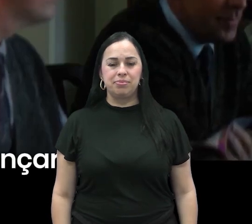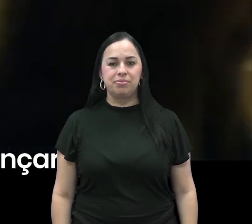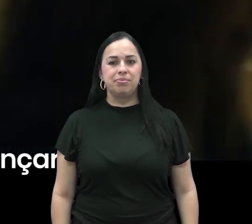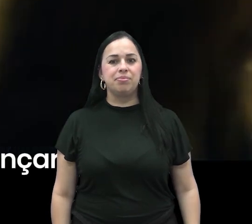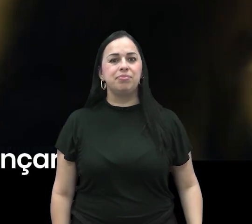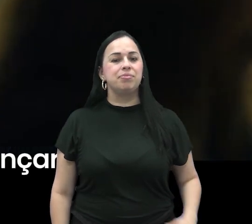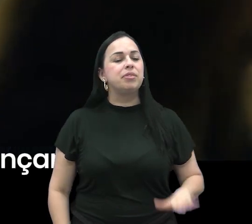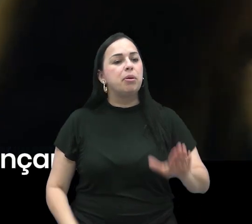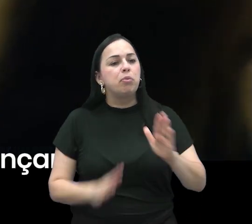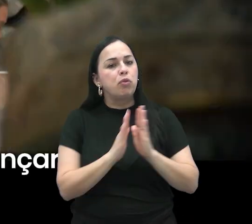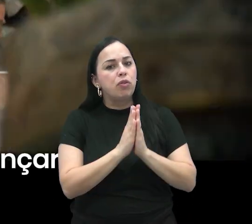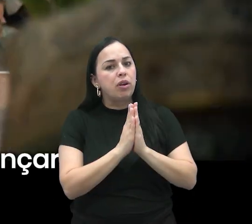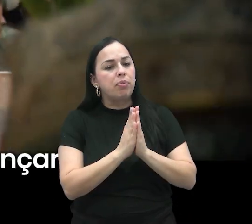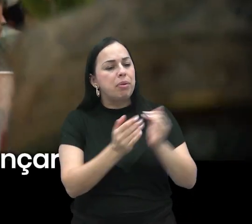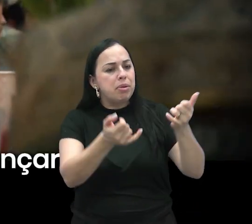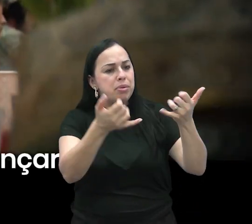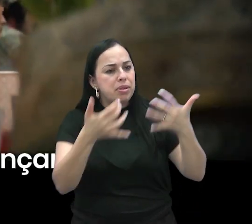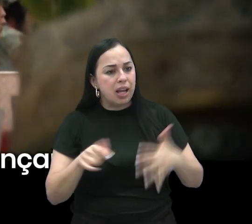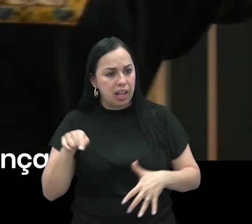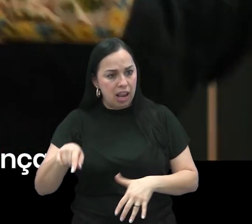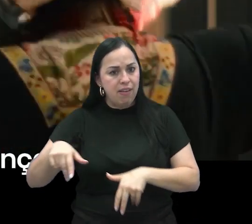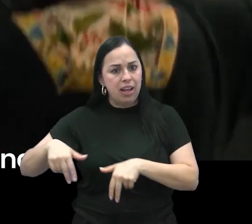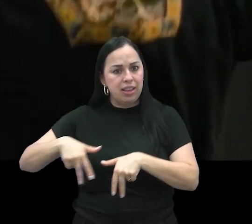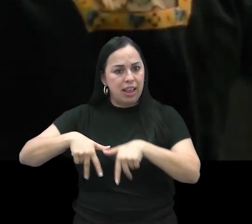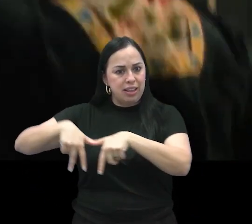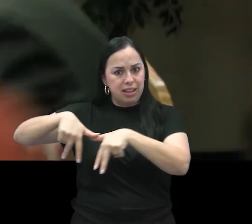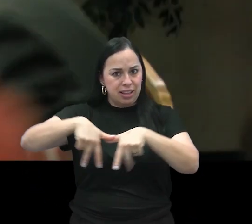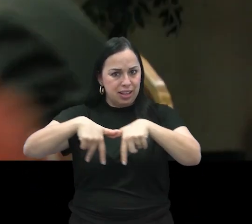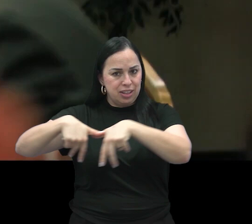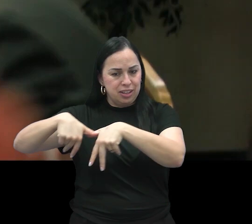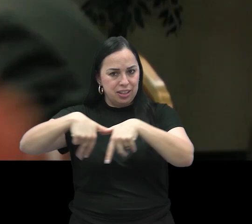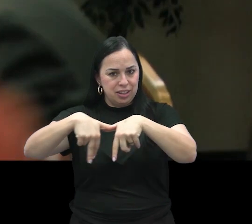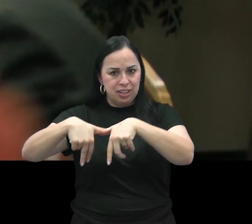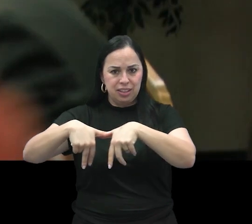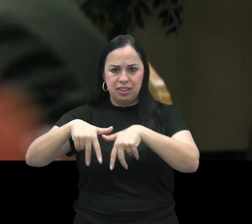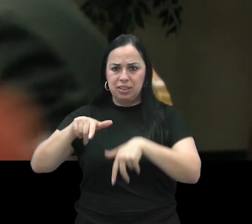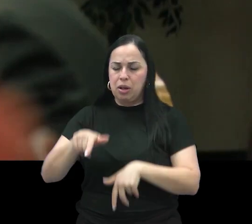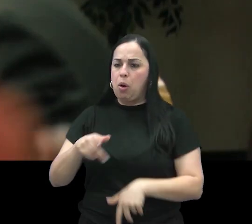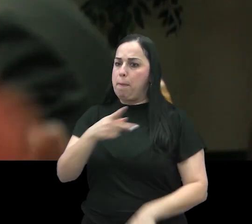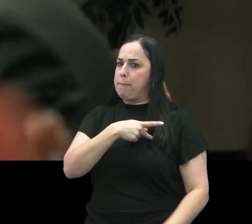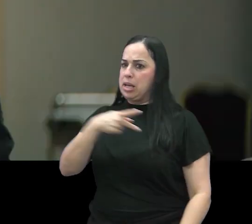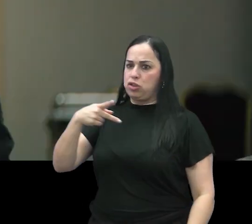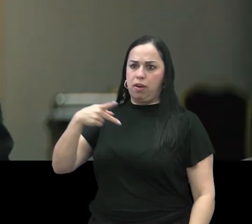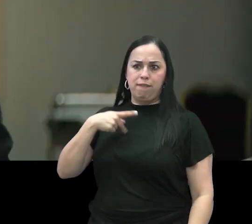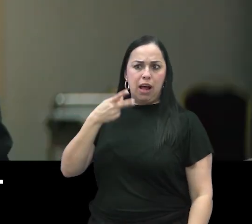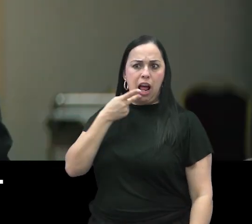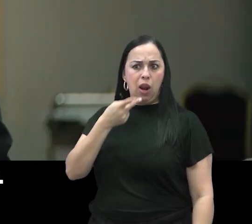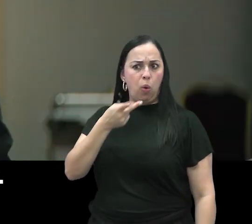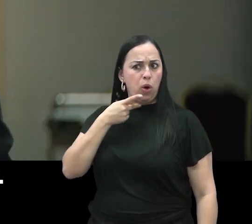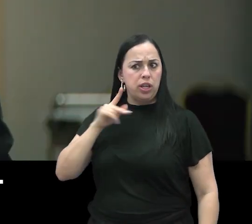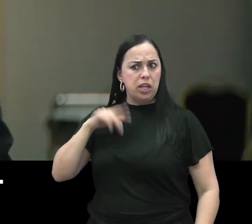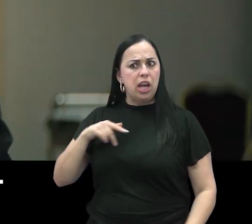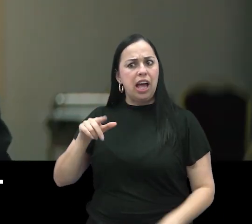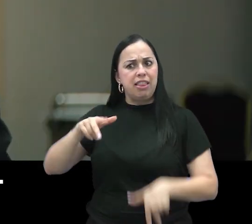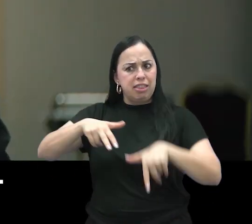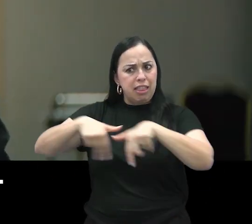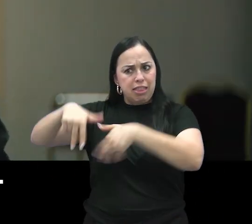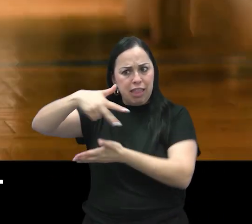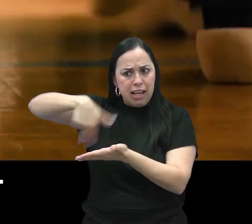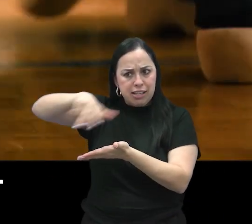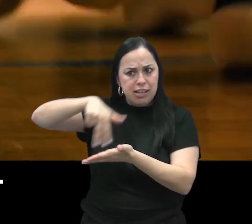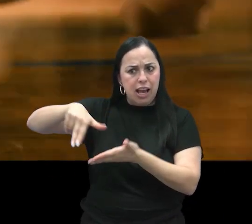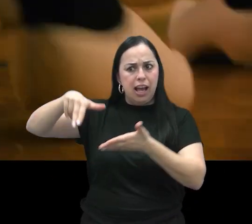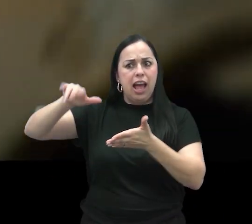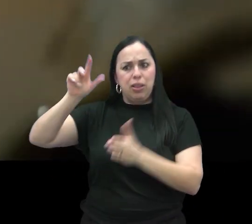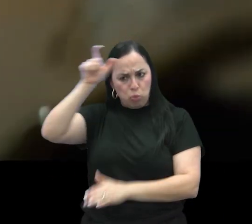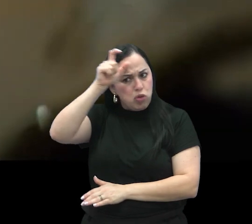Please tell me Harry's gonna dance in Tulip Time this year. Didn't Pastor Bob say the dancing was the devil? Not Dutch dancing,